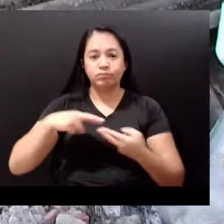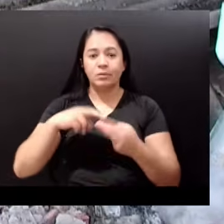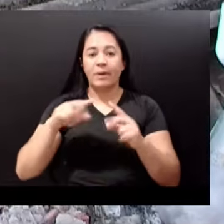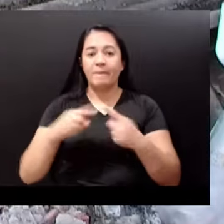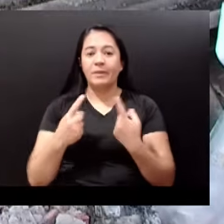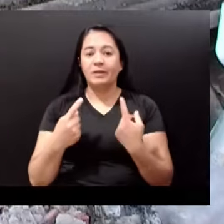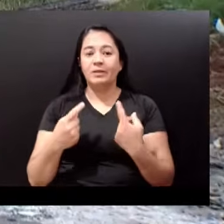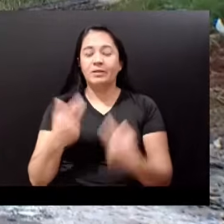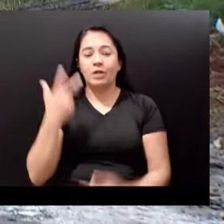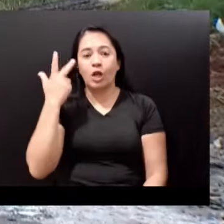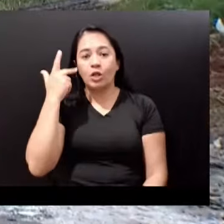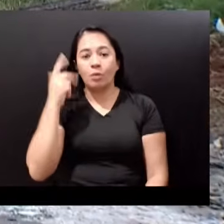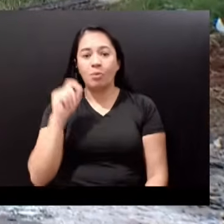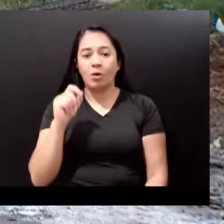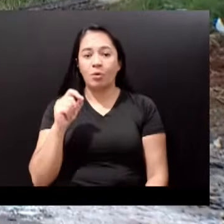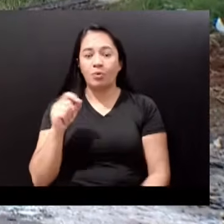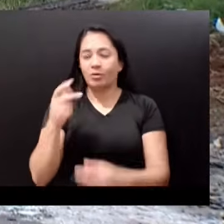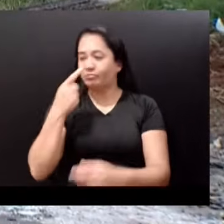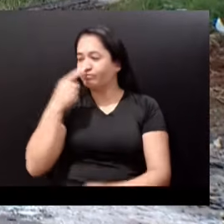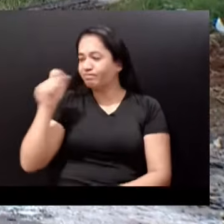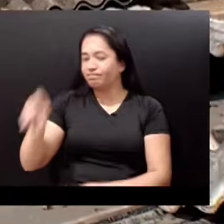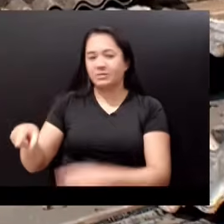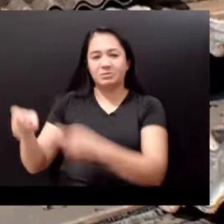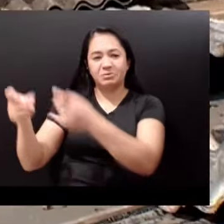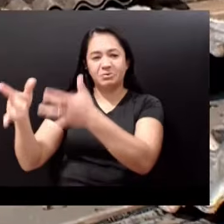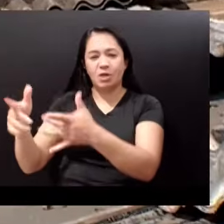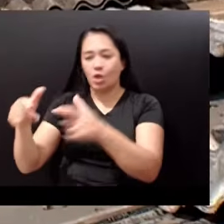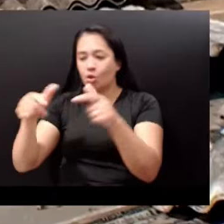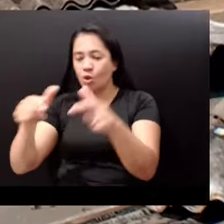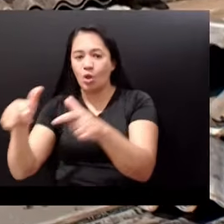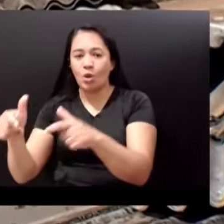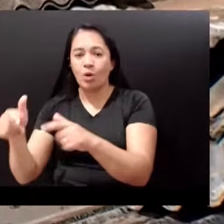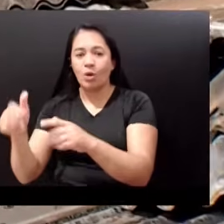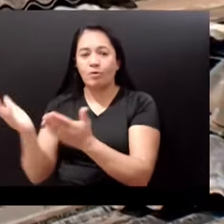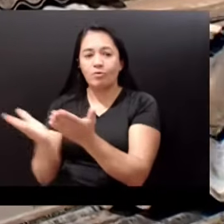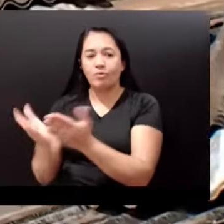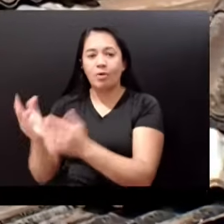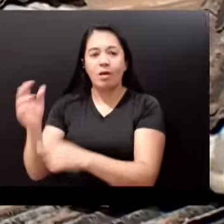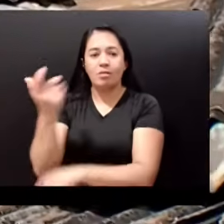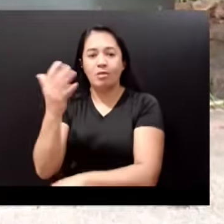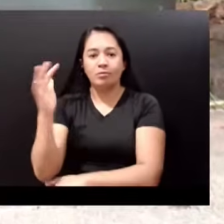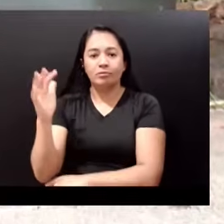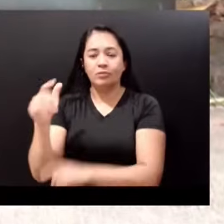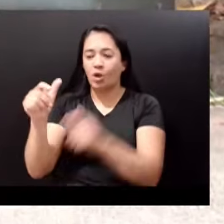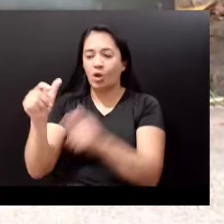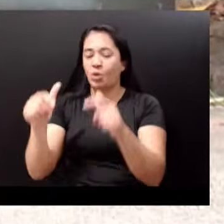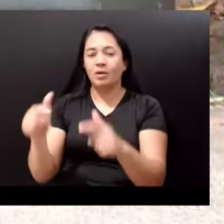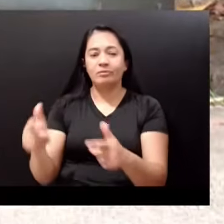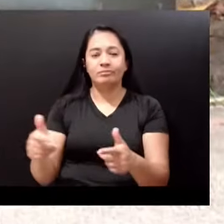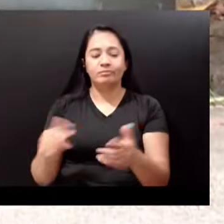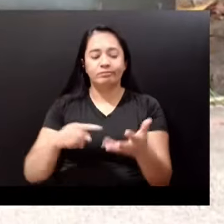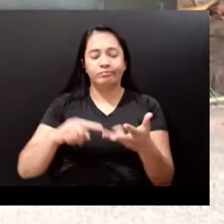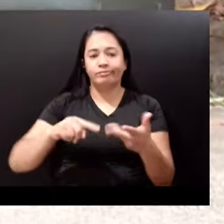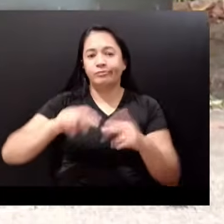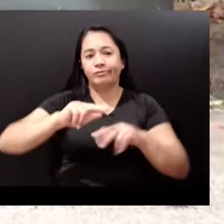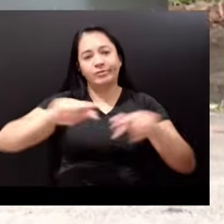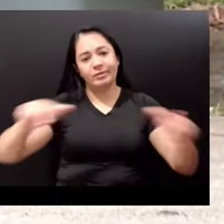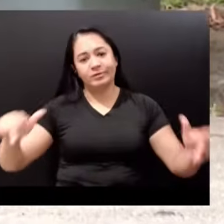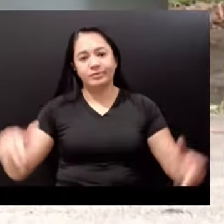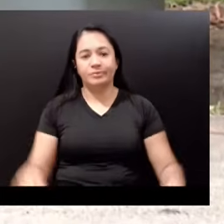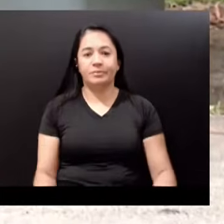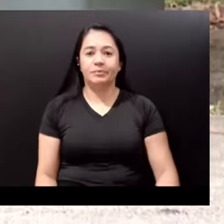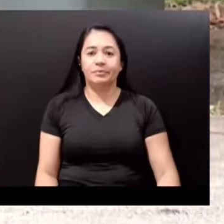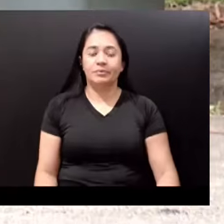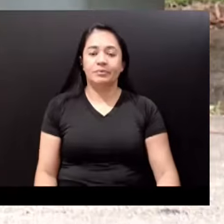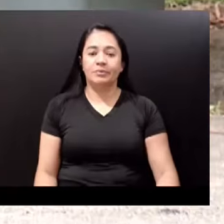descarte irregular em áreas de proteção ambiental, terrenos baldios e vias públicas. Para enfrentar esse